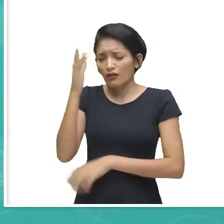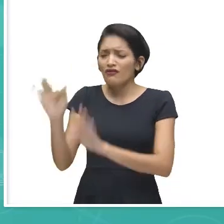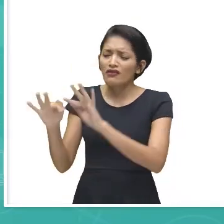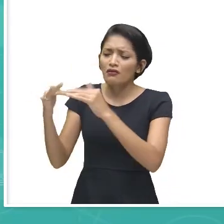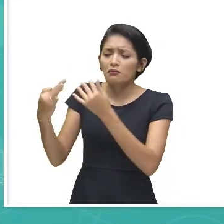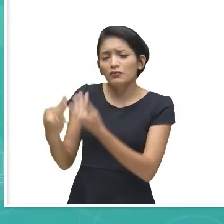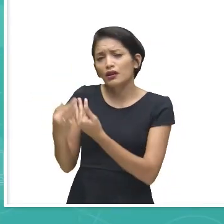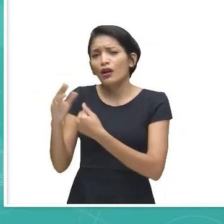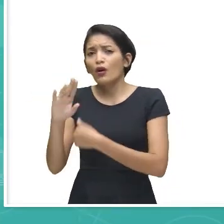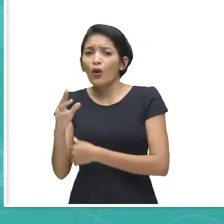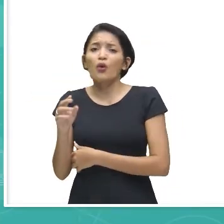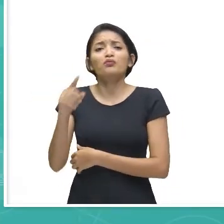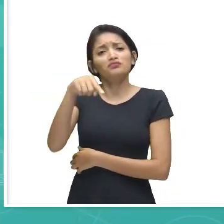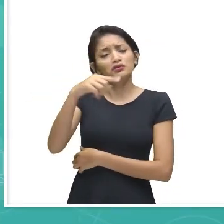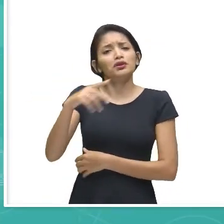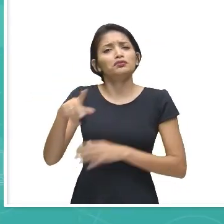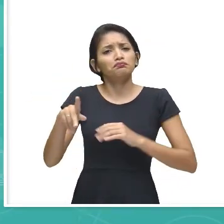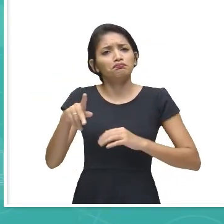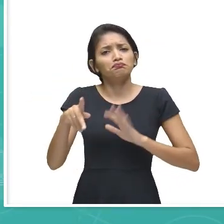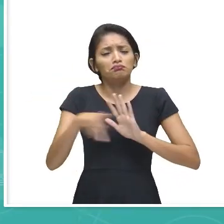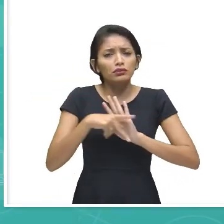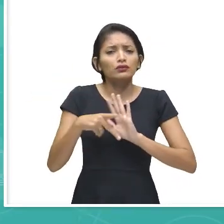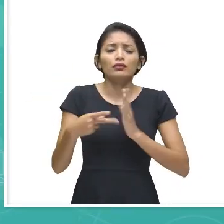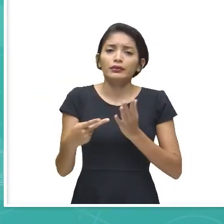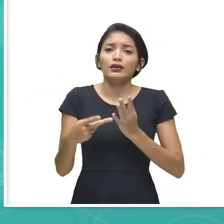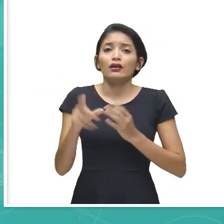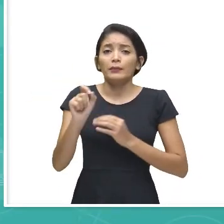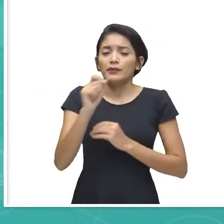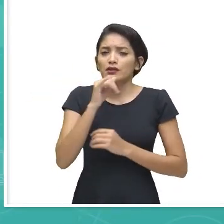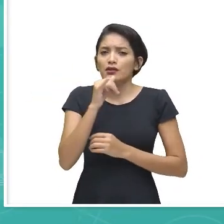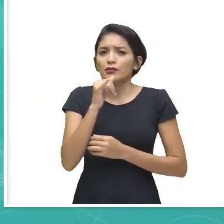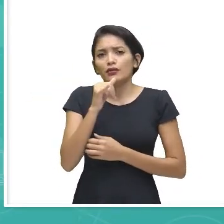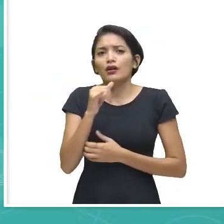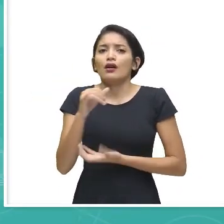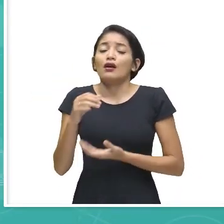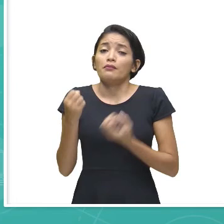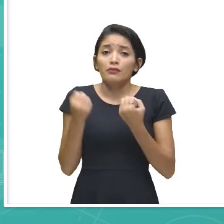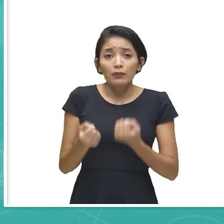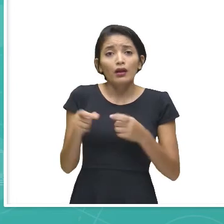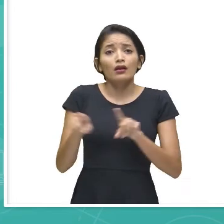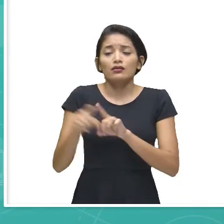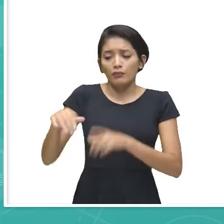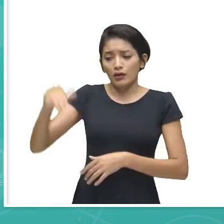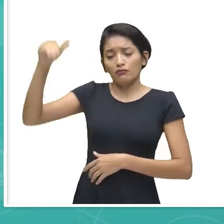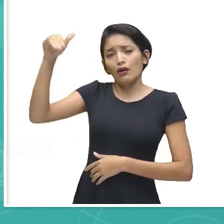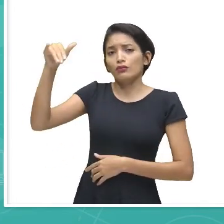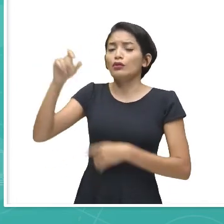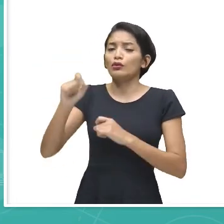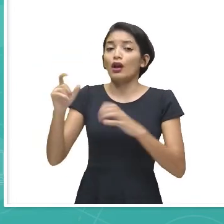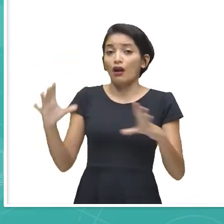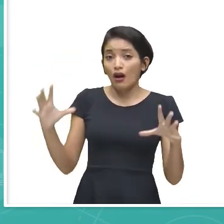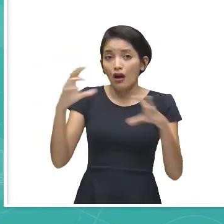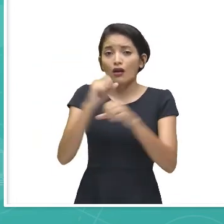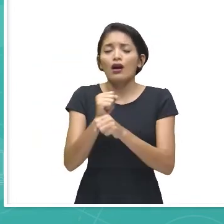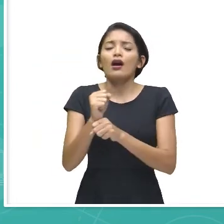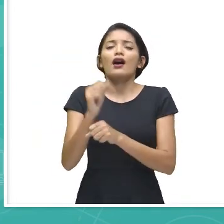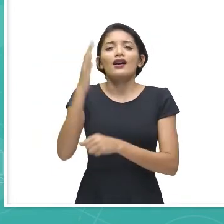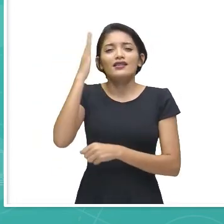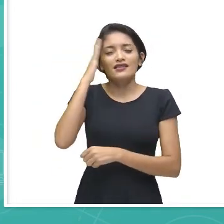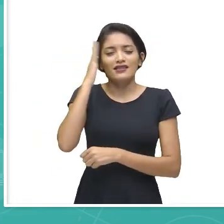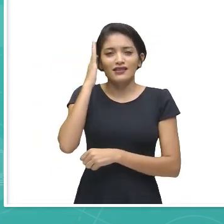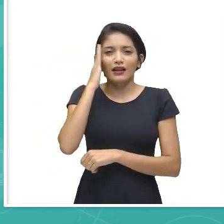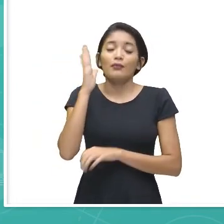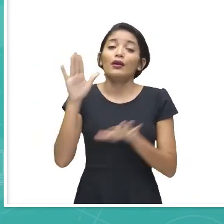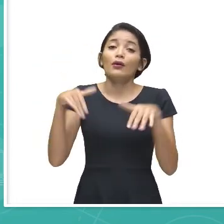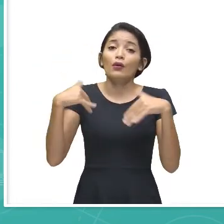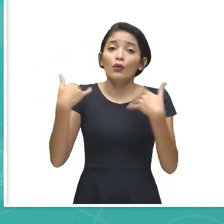ou até mesmo vocês, né, que pegasse lá o peso, a altura e fizesse o cálculo para a gente descobrir qual